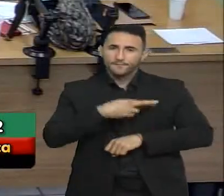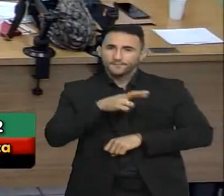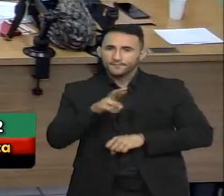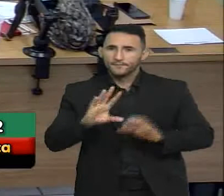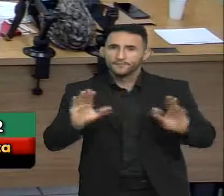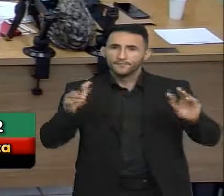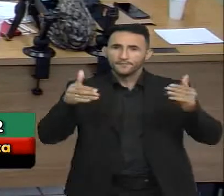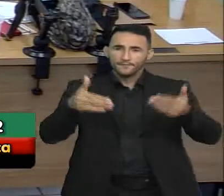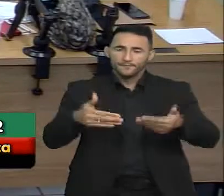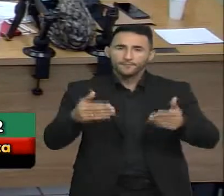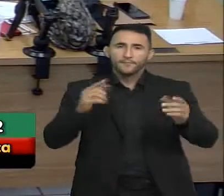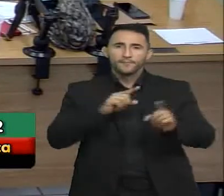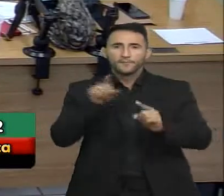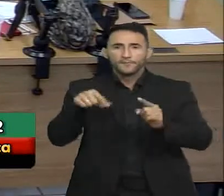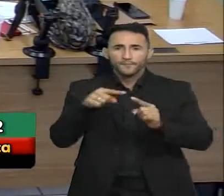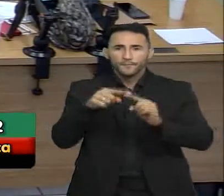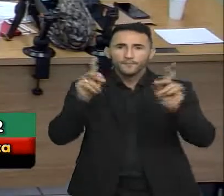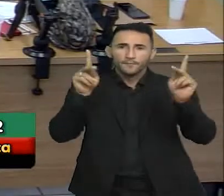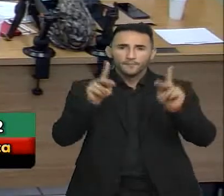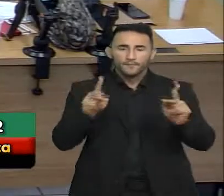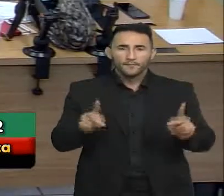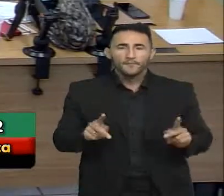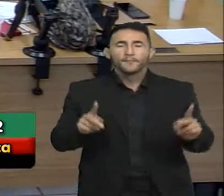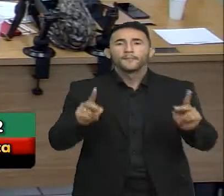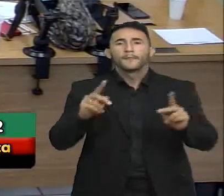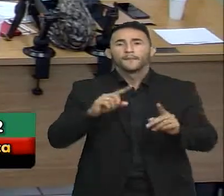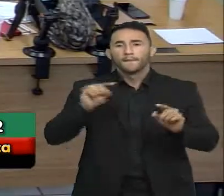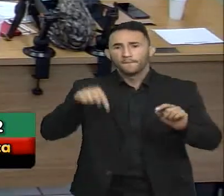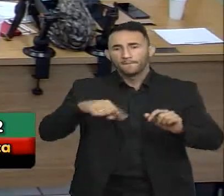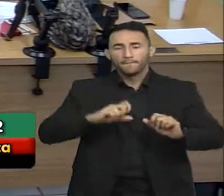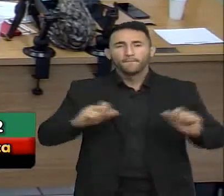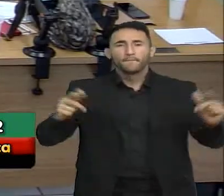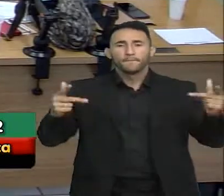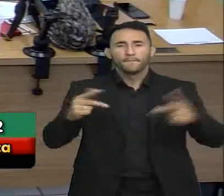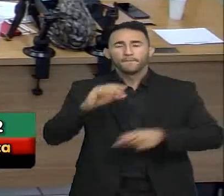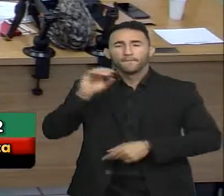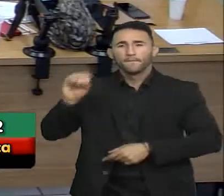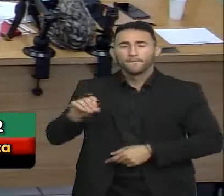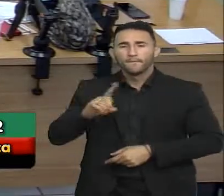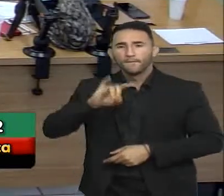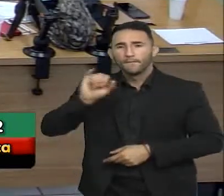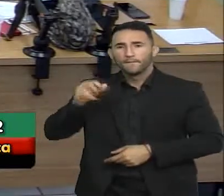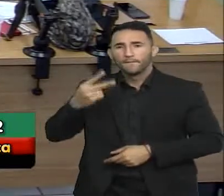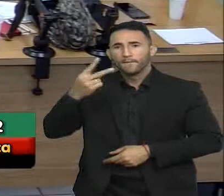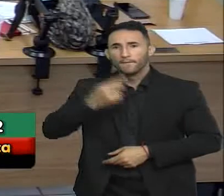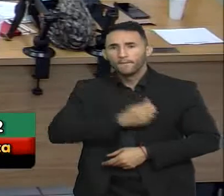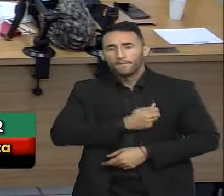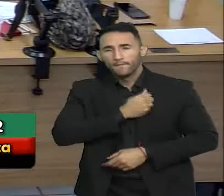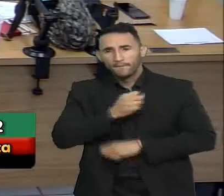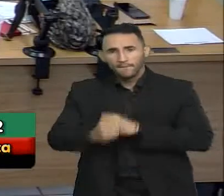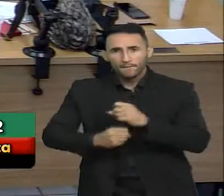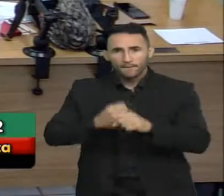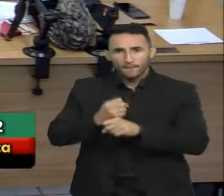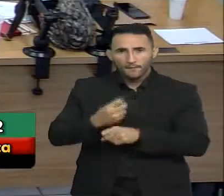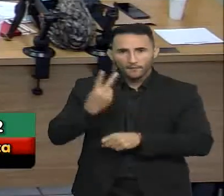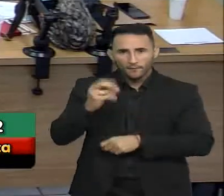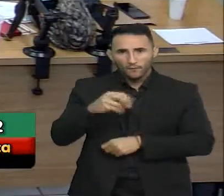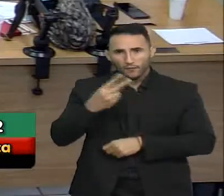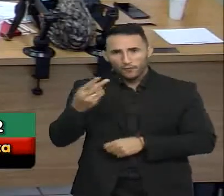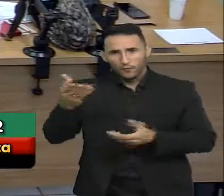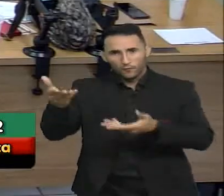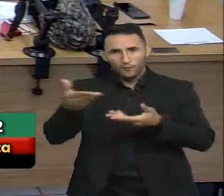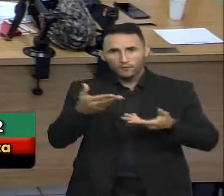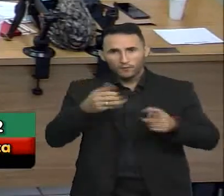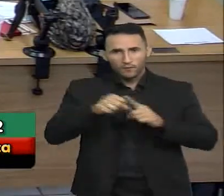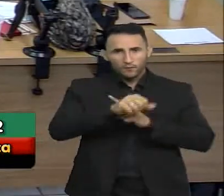e Liberdade Religiosa, reunidos na Câmara Municipal de Osasco em 2 de agosto de 2022, convidam a sociedade brasileira a